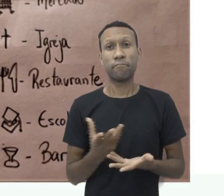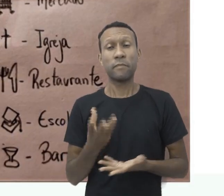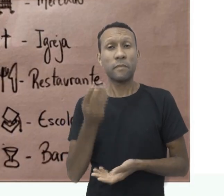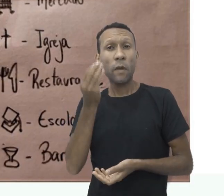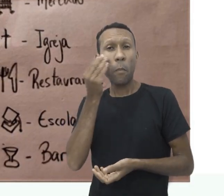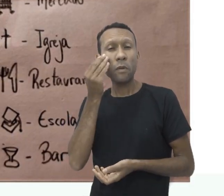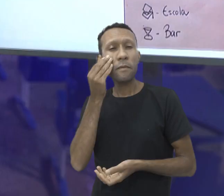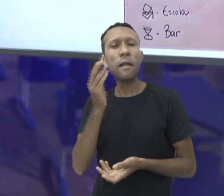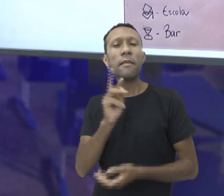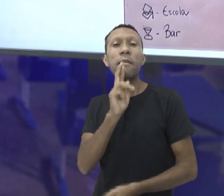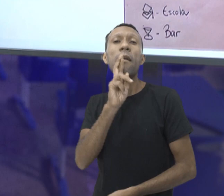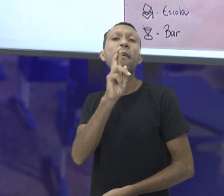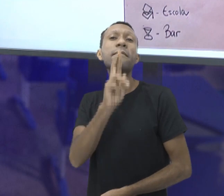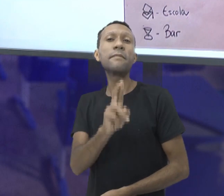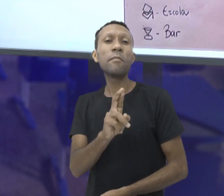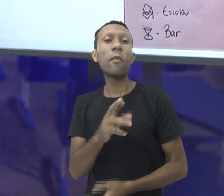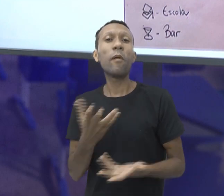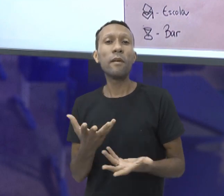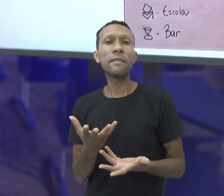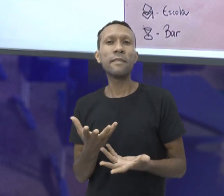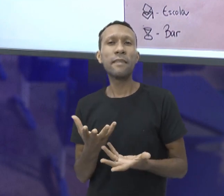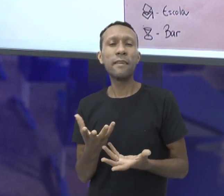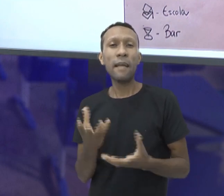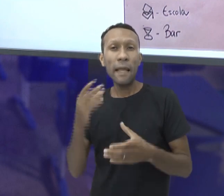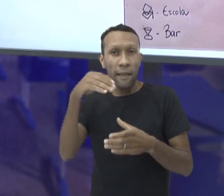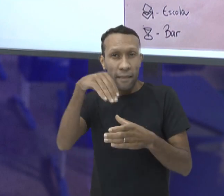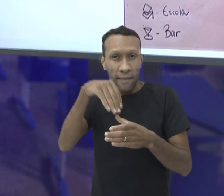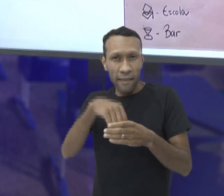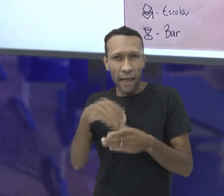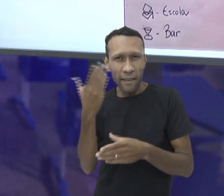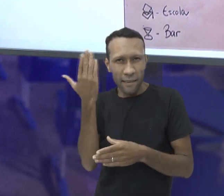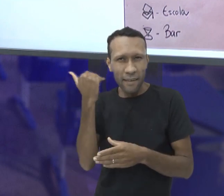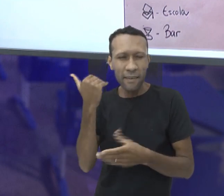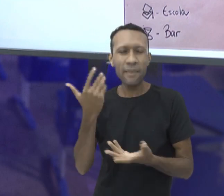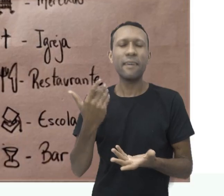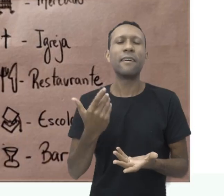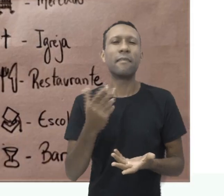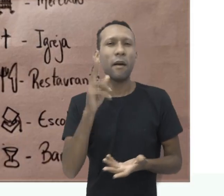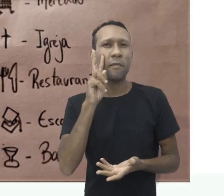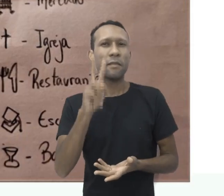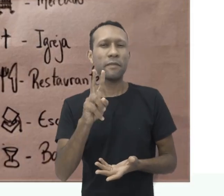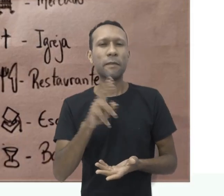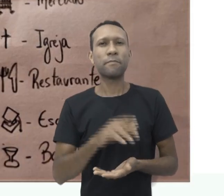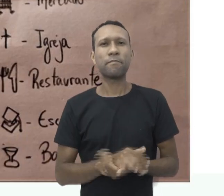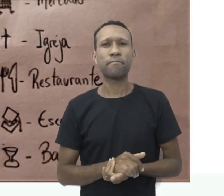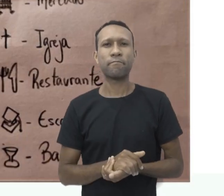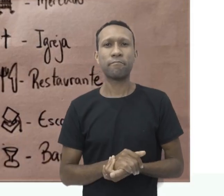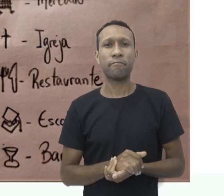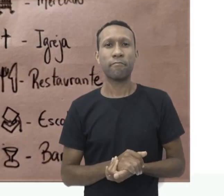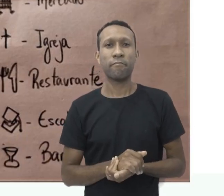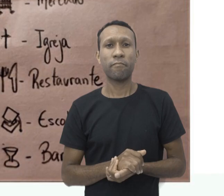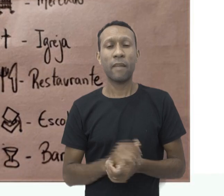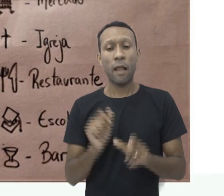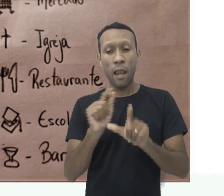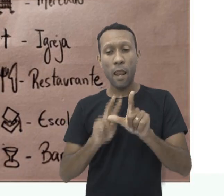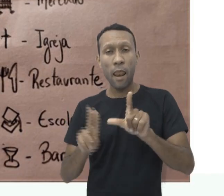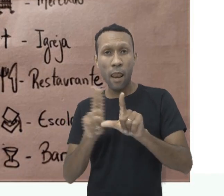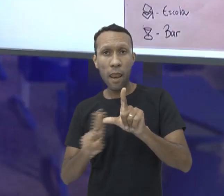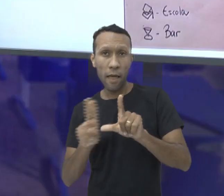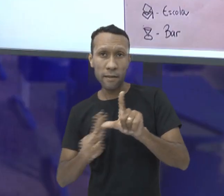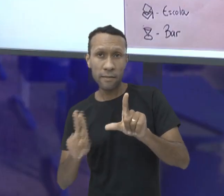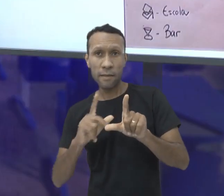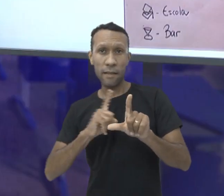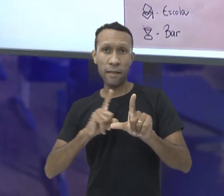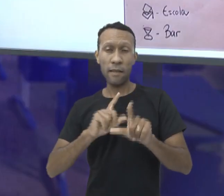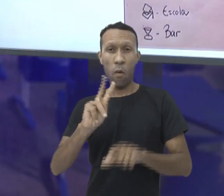Possibilidades de resposta dentro daquele mapa anterior. Vamos ver aqui. Legenda que tem H para